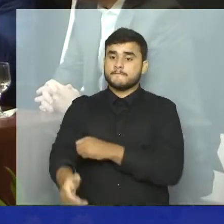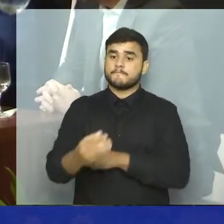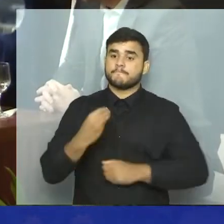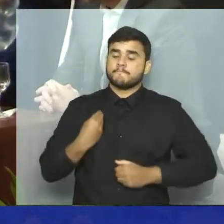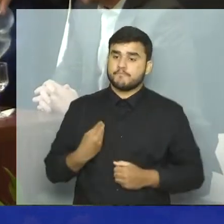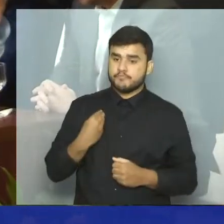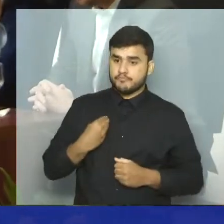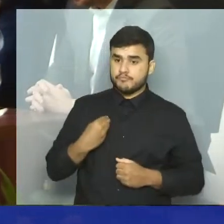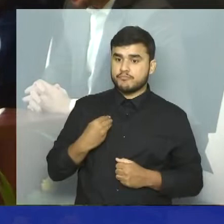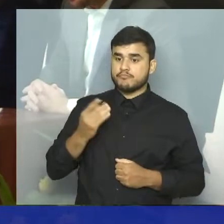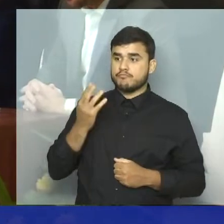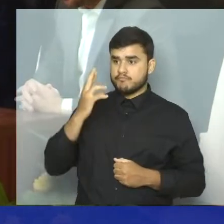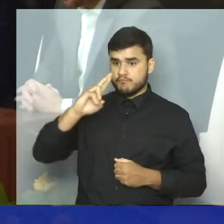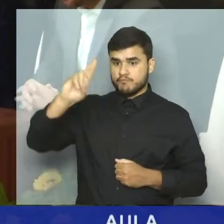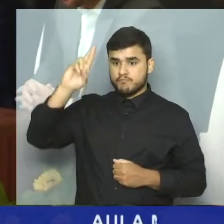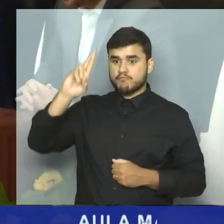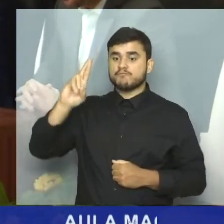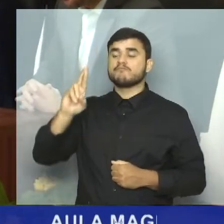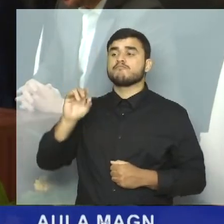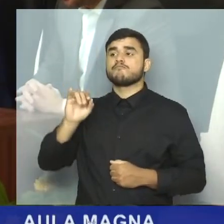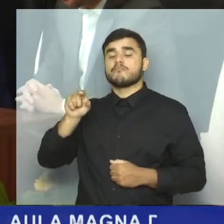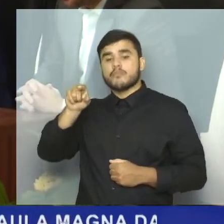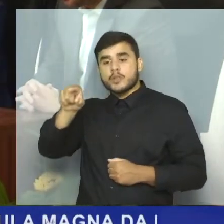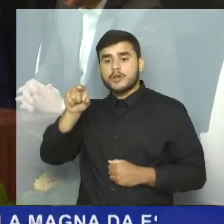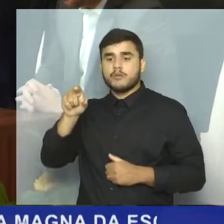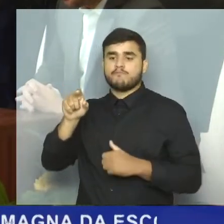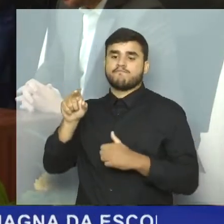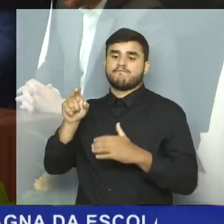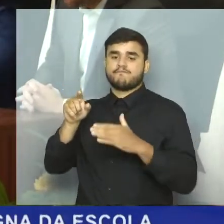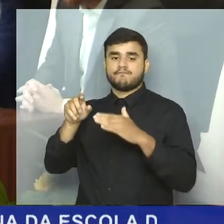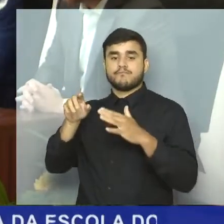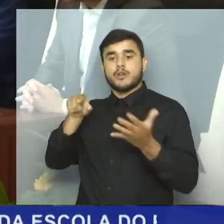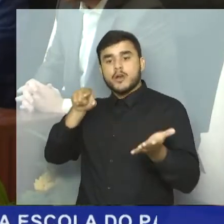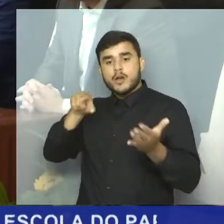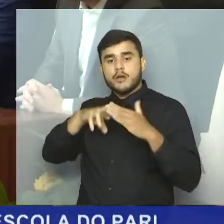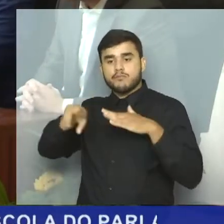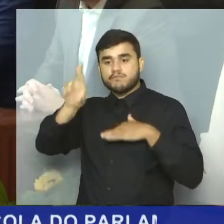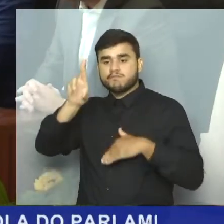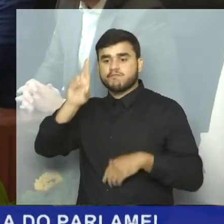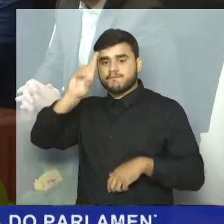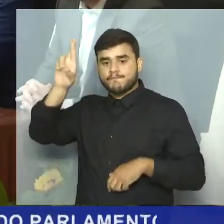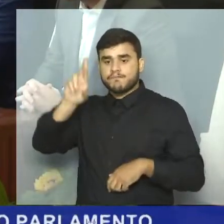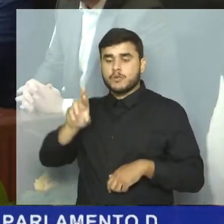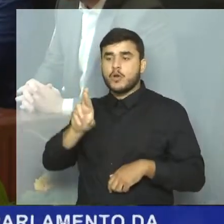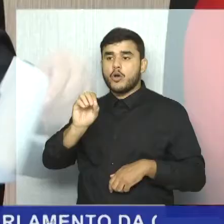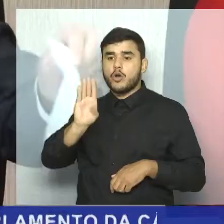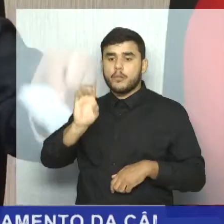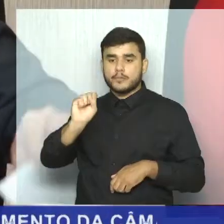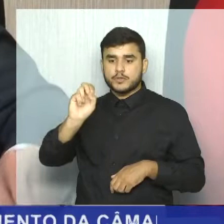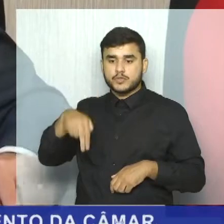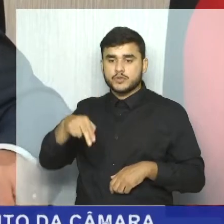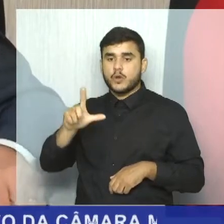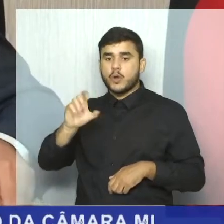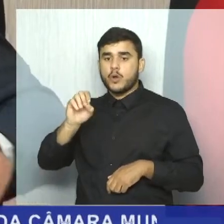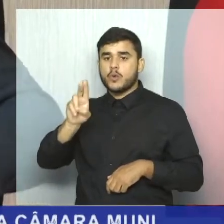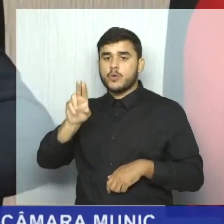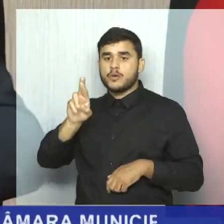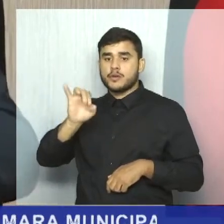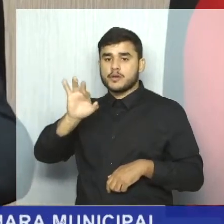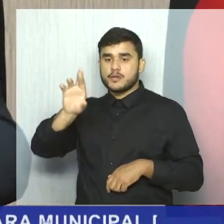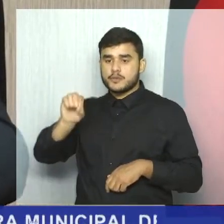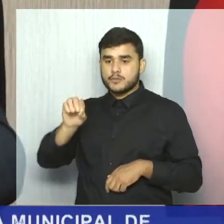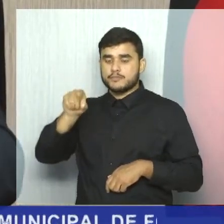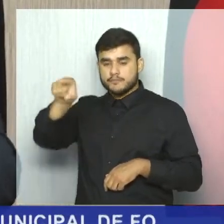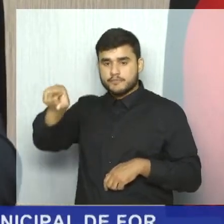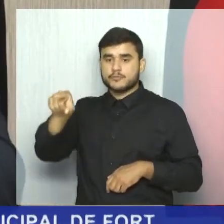do diretor acadêmico da Unipasse, Escola Superior do Parlamento Cearense, Dr. Robson Loureiro. Obrigado aí pela